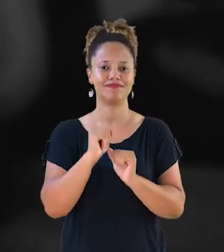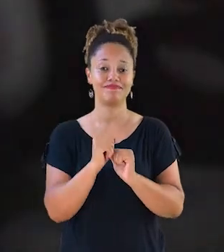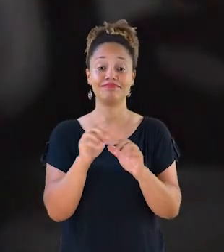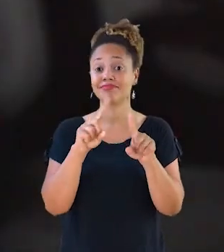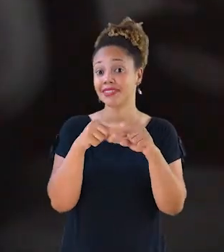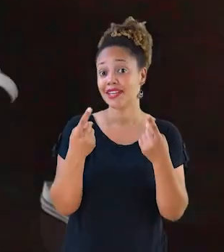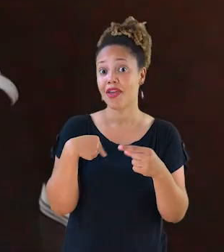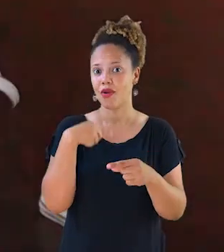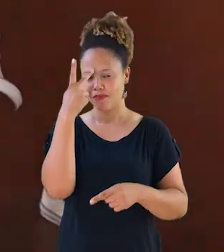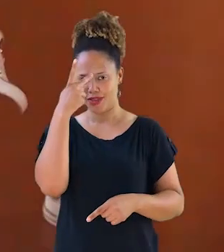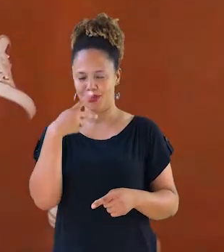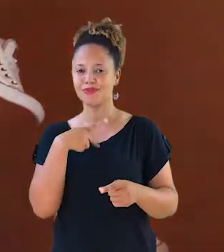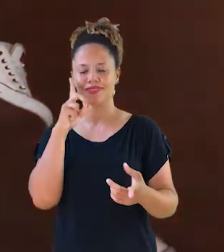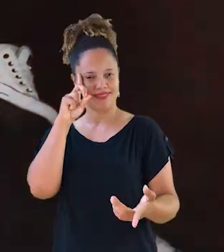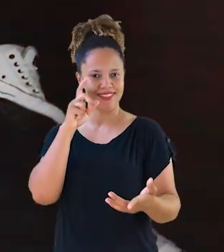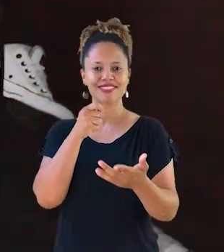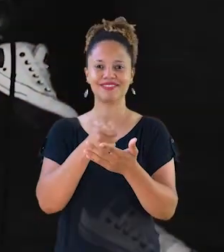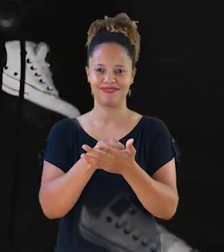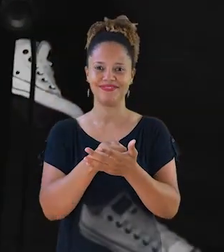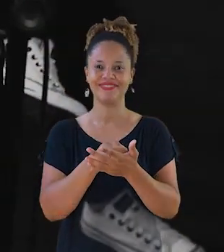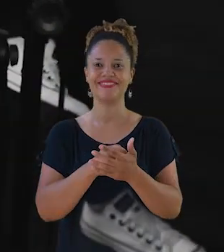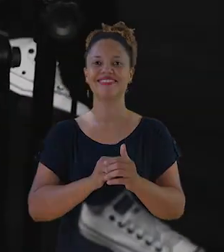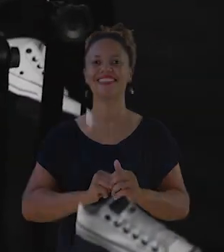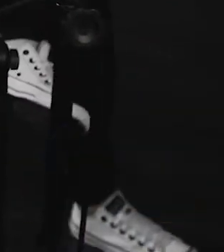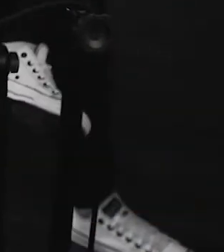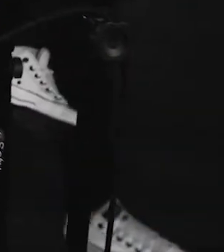fazer essa opção.